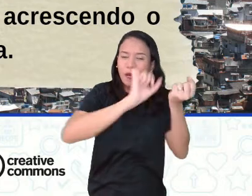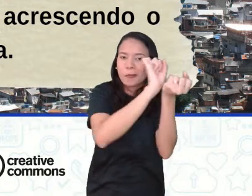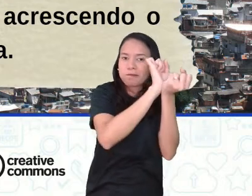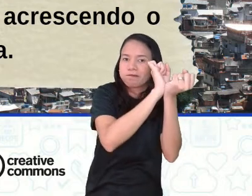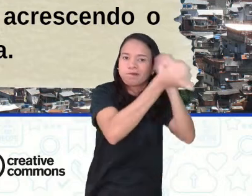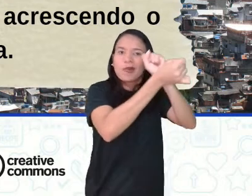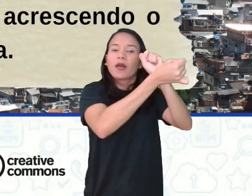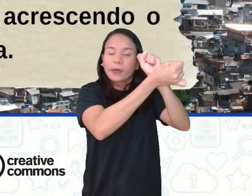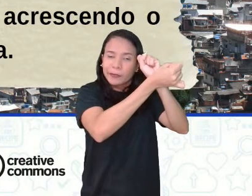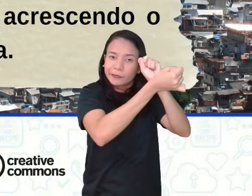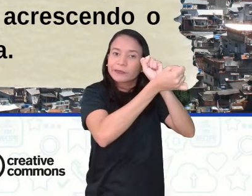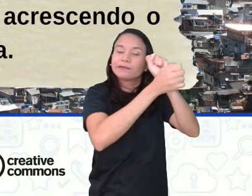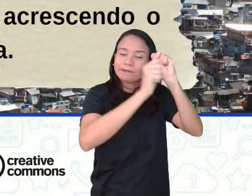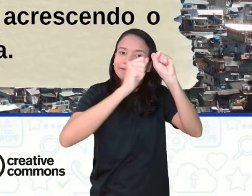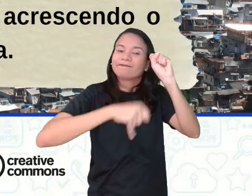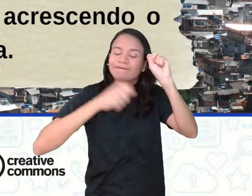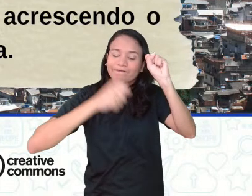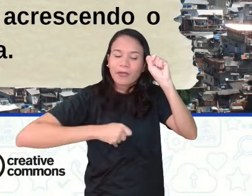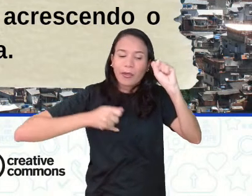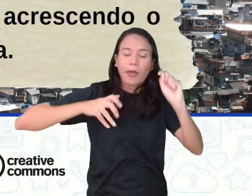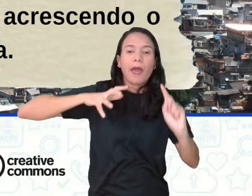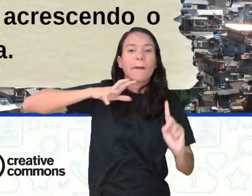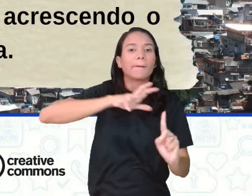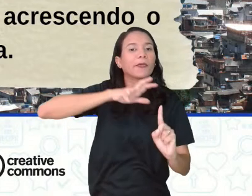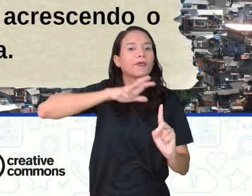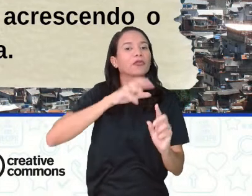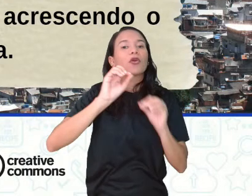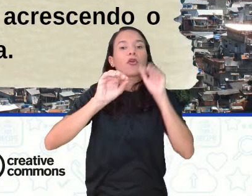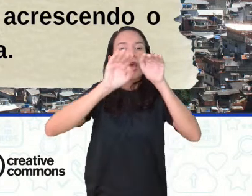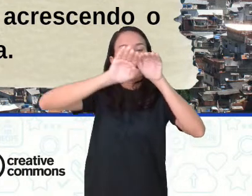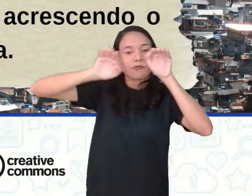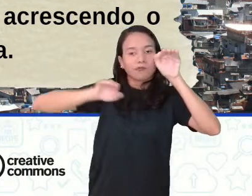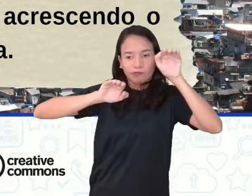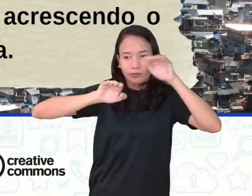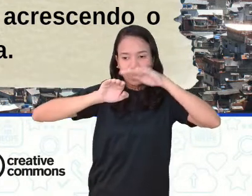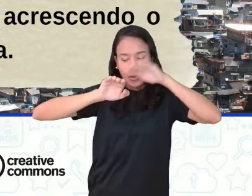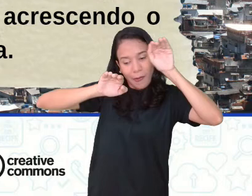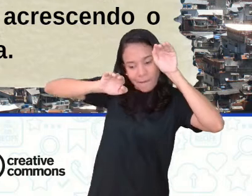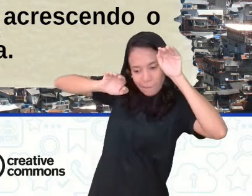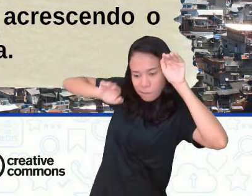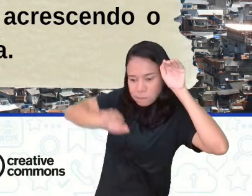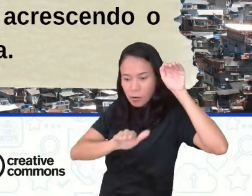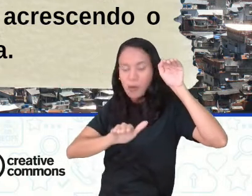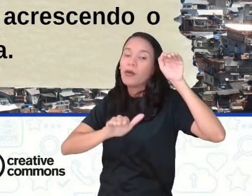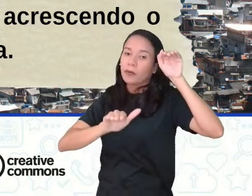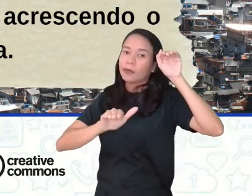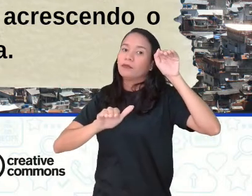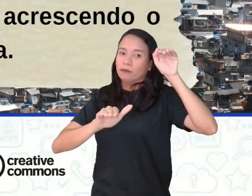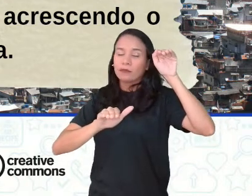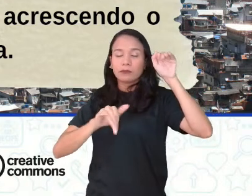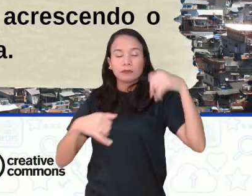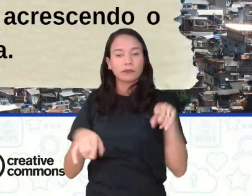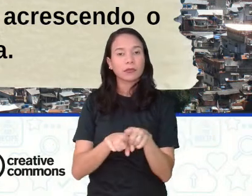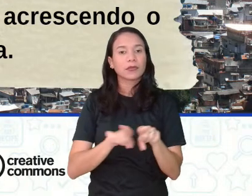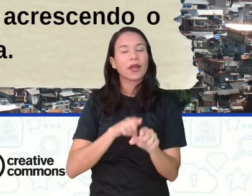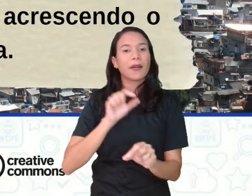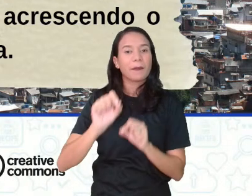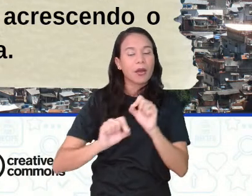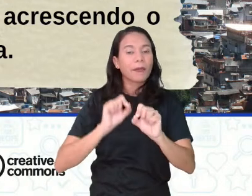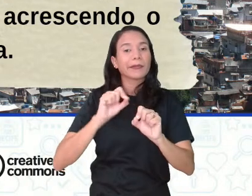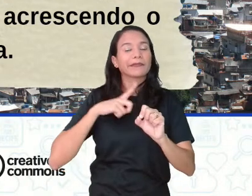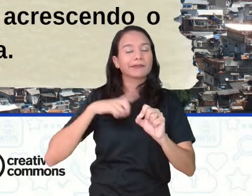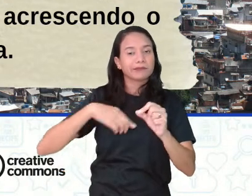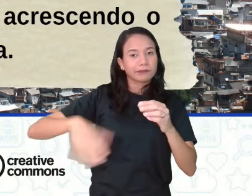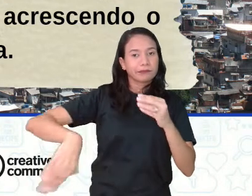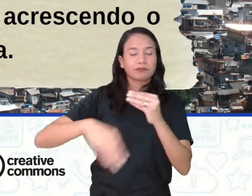Escravos, acentuando o quê? A desigualdade e acrescendo o